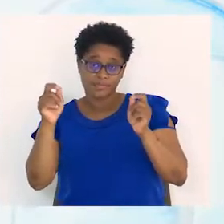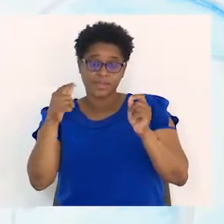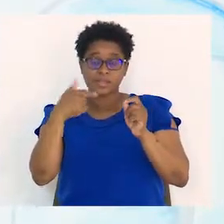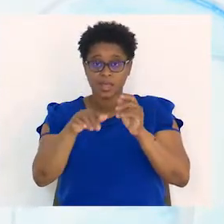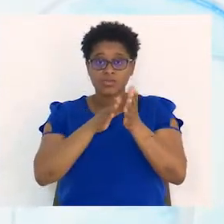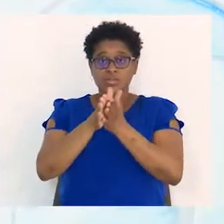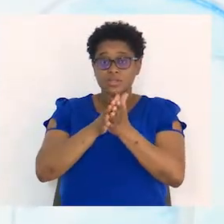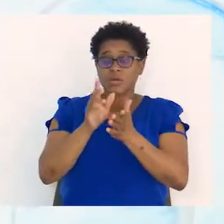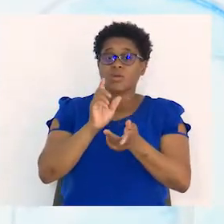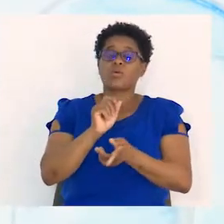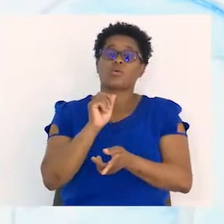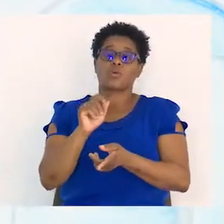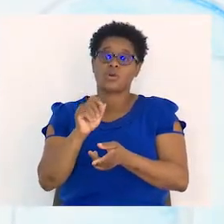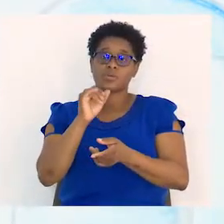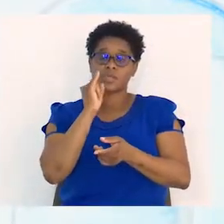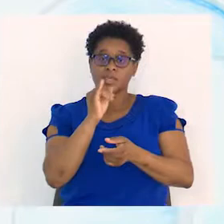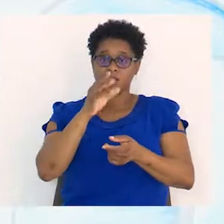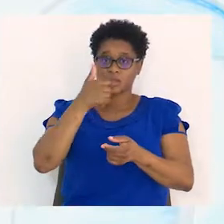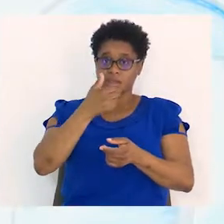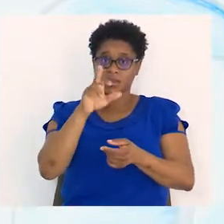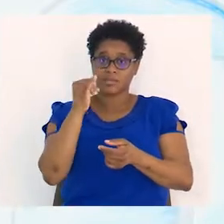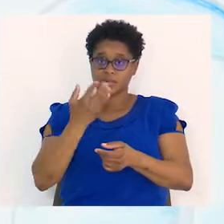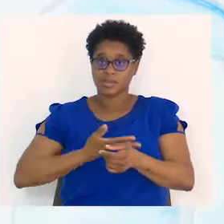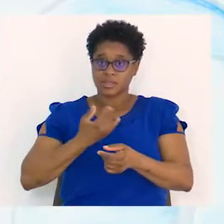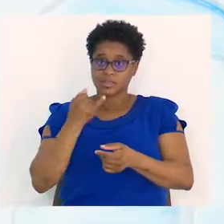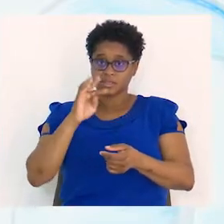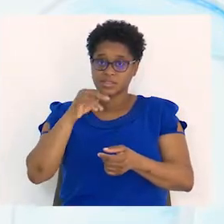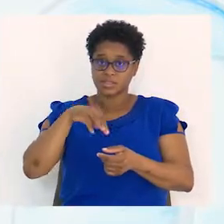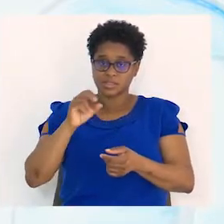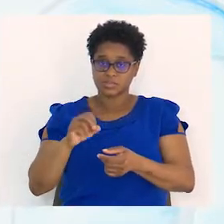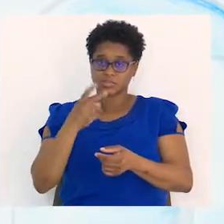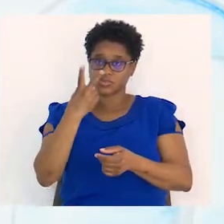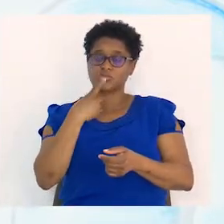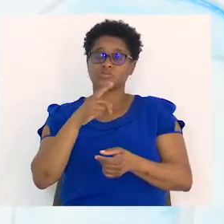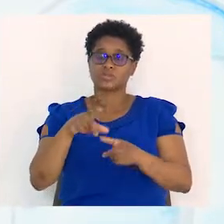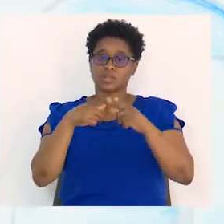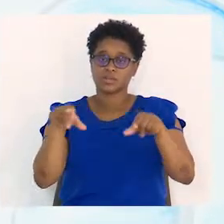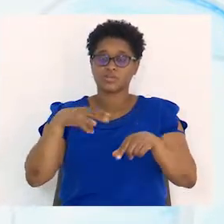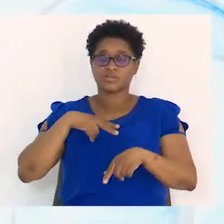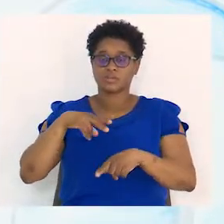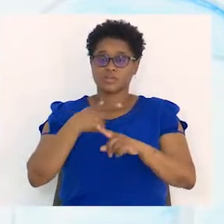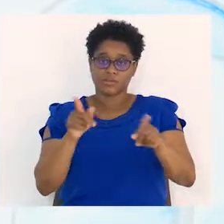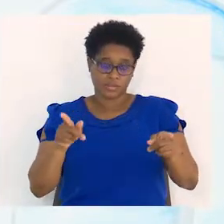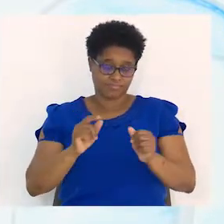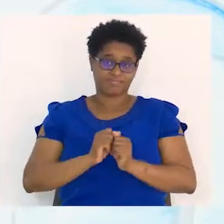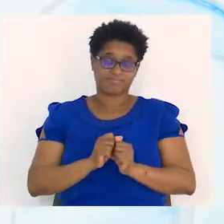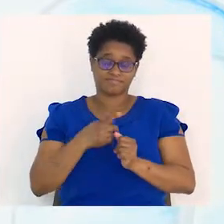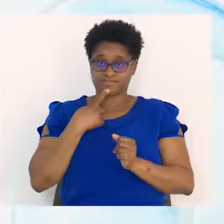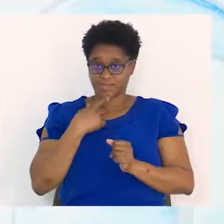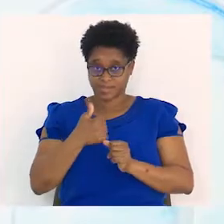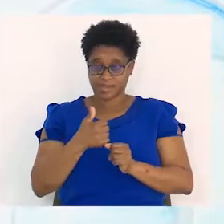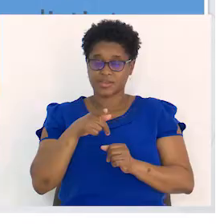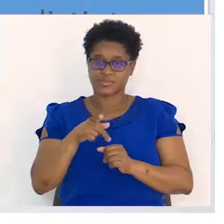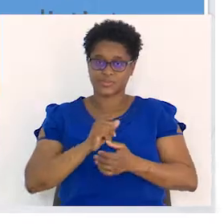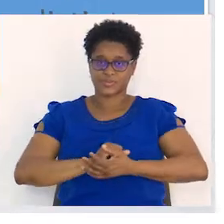nós chamamos de hibridismo. Duplo, de línguas diferentes. Avancemos? Isso